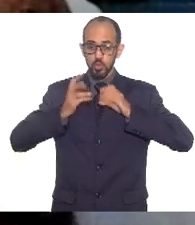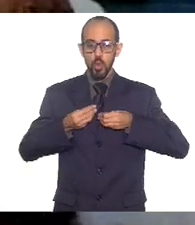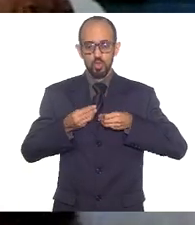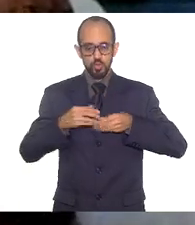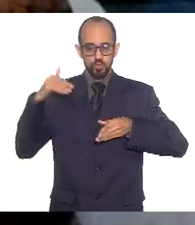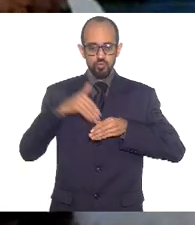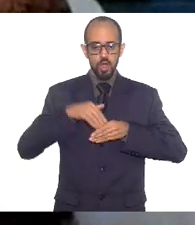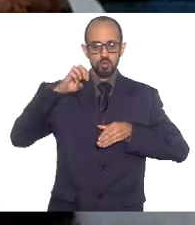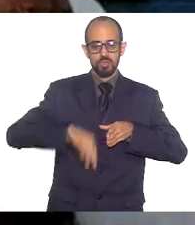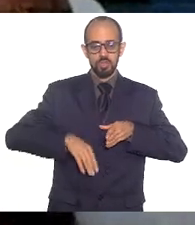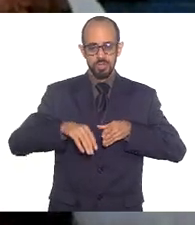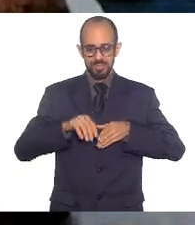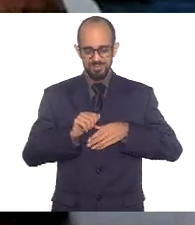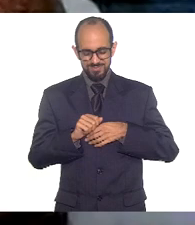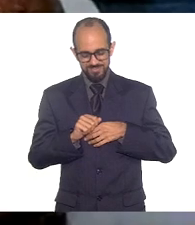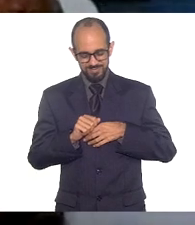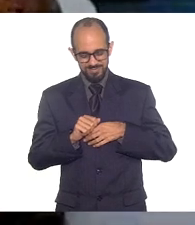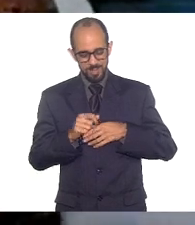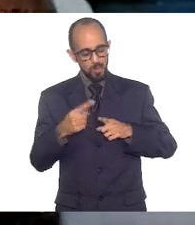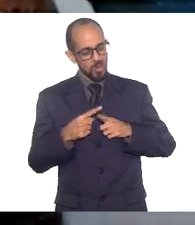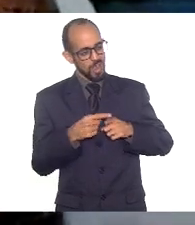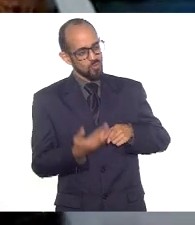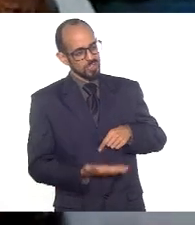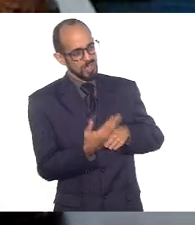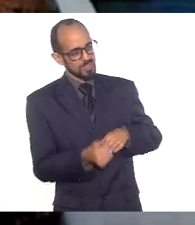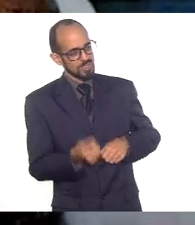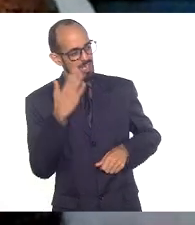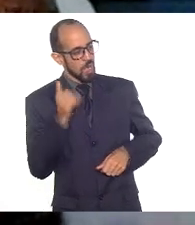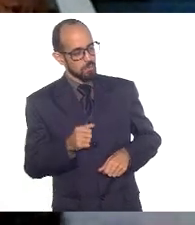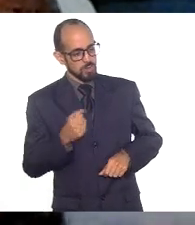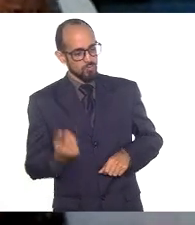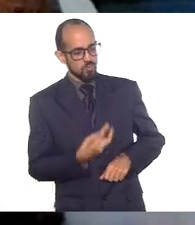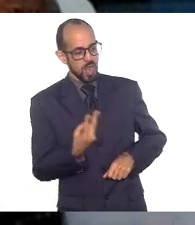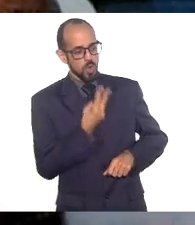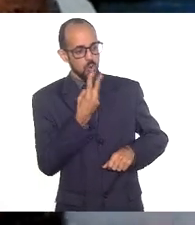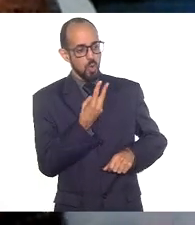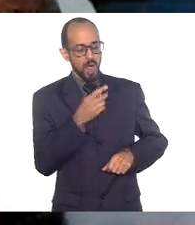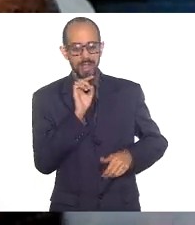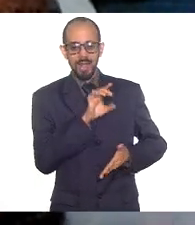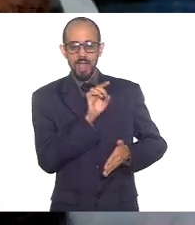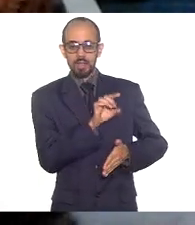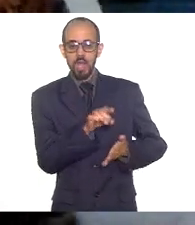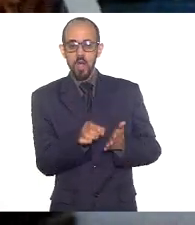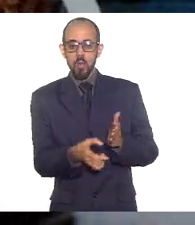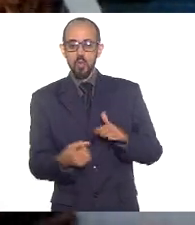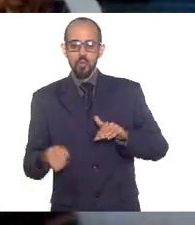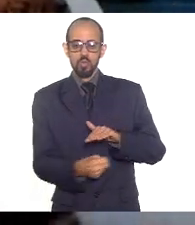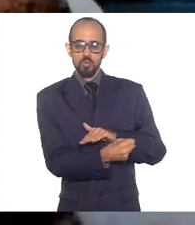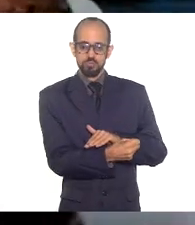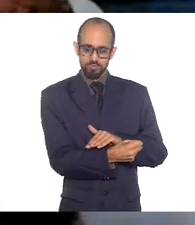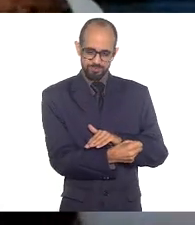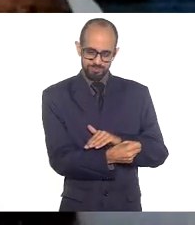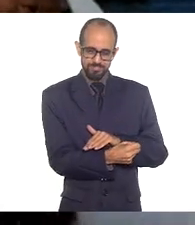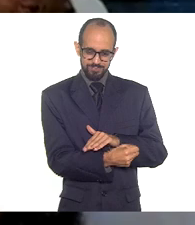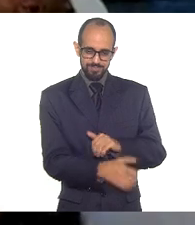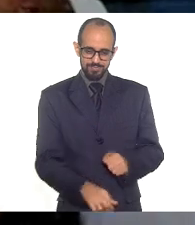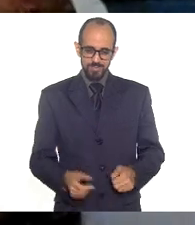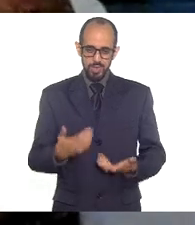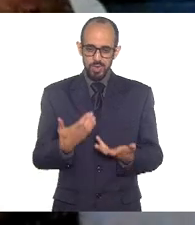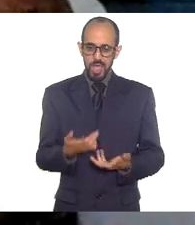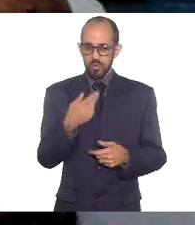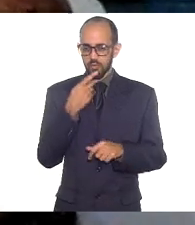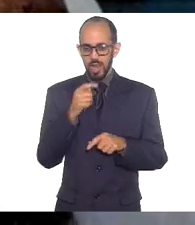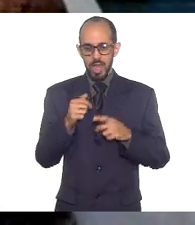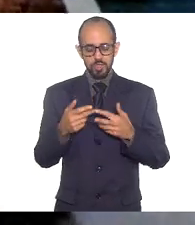conseguiu isso o que você sabe valorizar cada mandar dessa aqui na verdade eu queria falar de